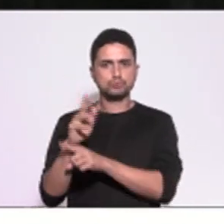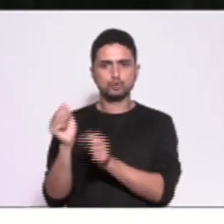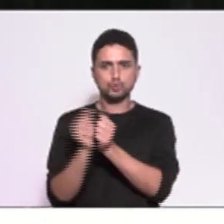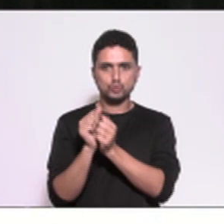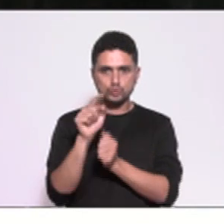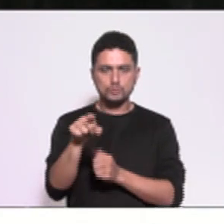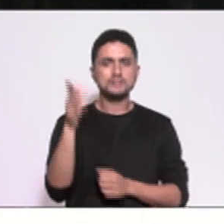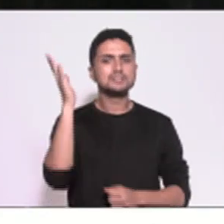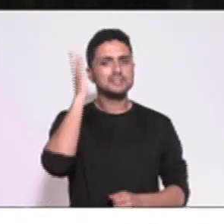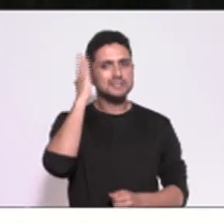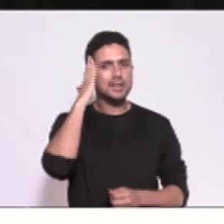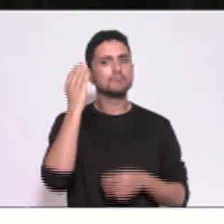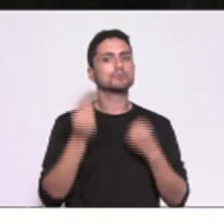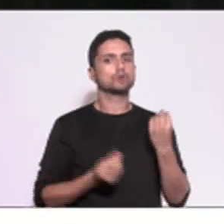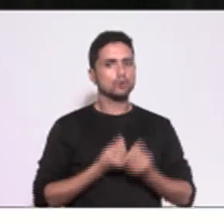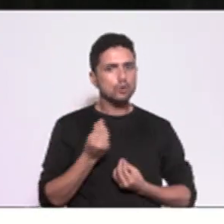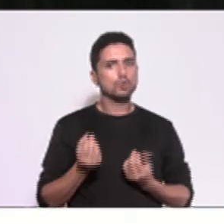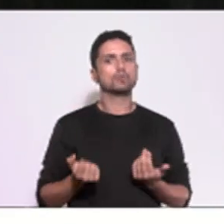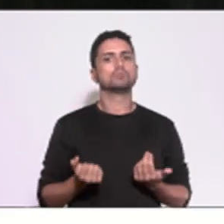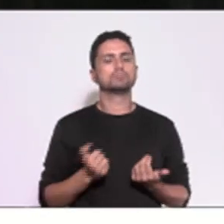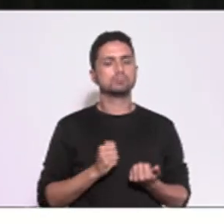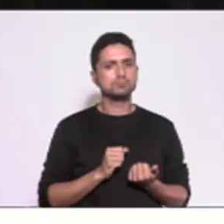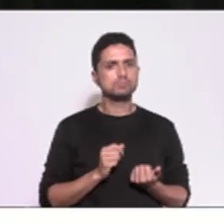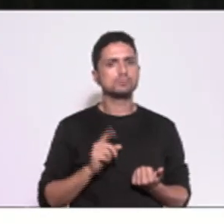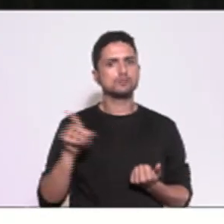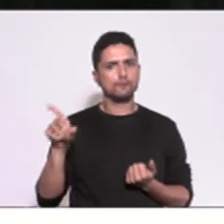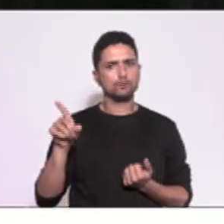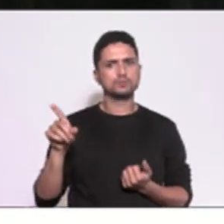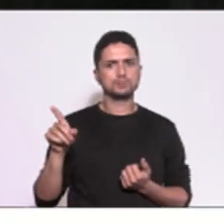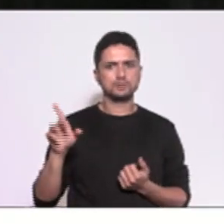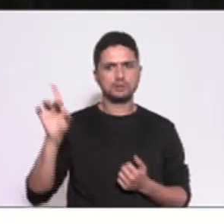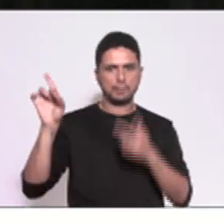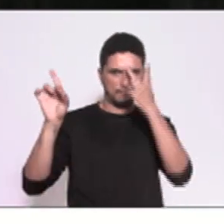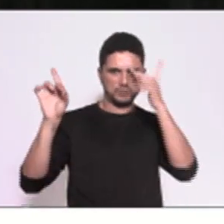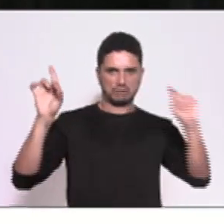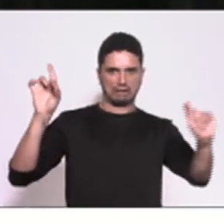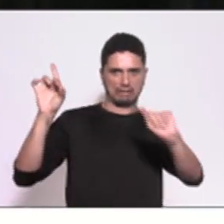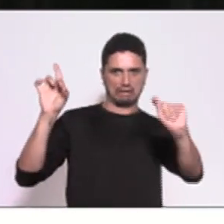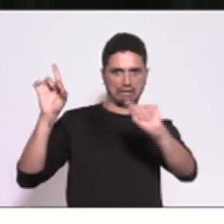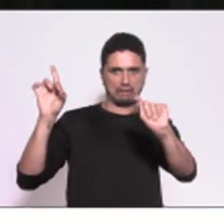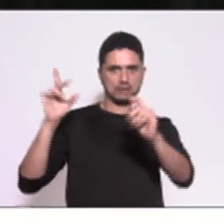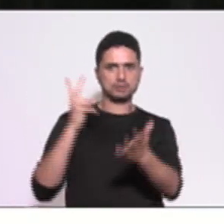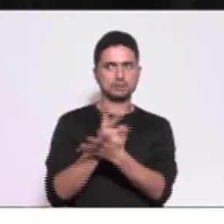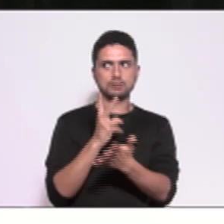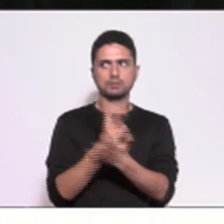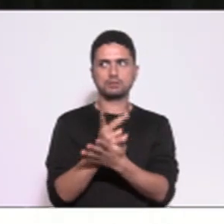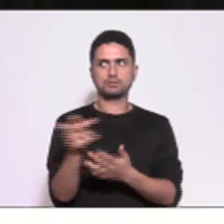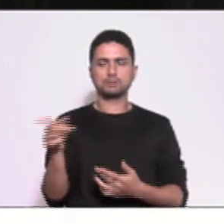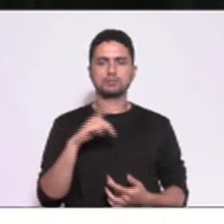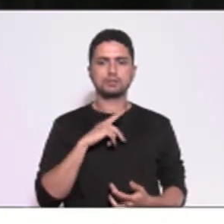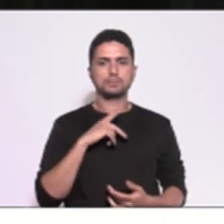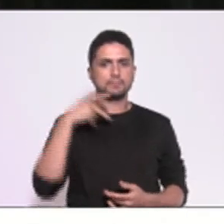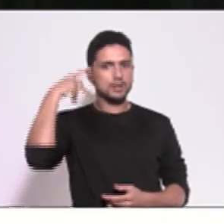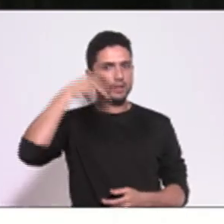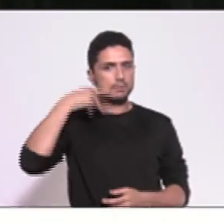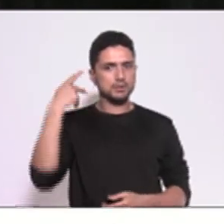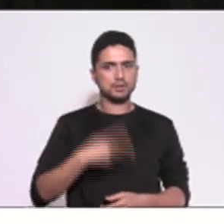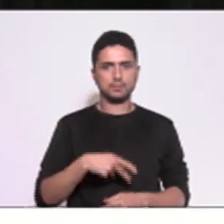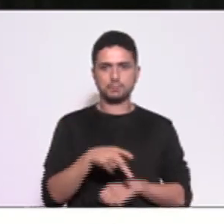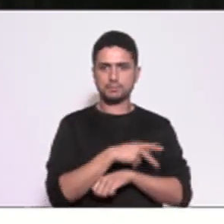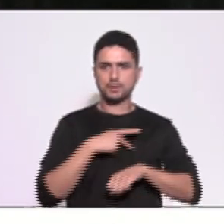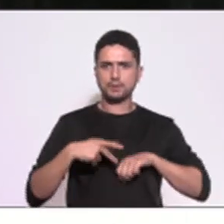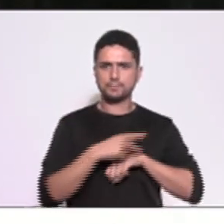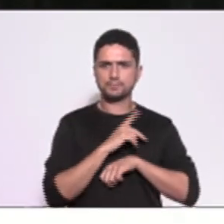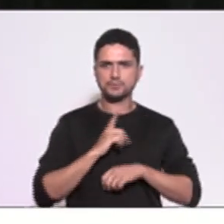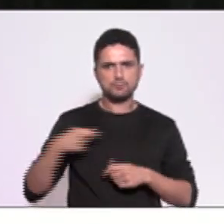contigo, e sabe que você foi o vereador e um dos parlamentares nesse país, se não foi o parlamentar nesse país que